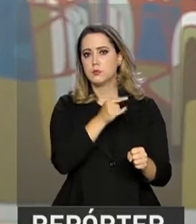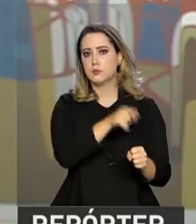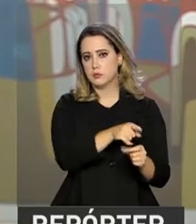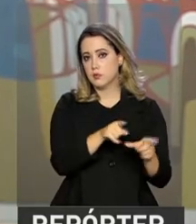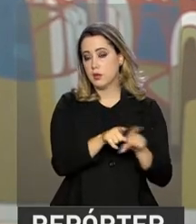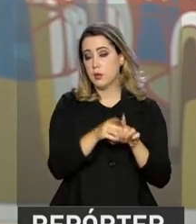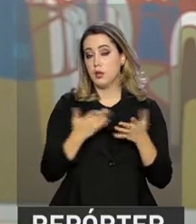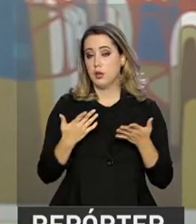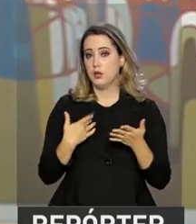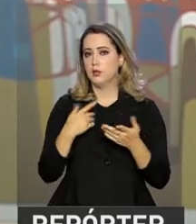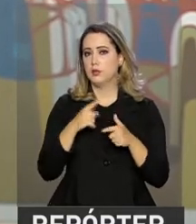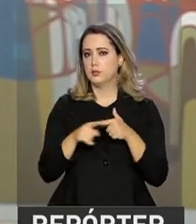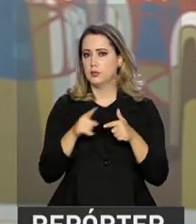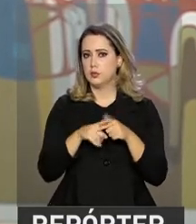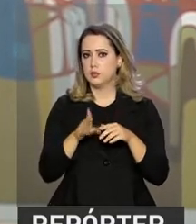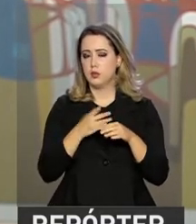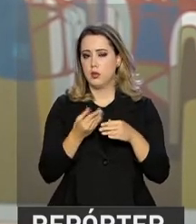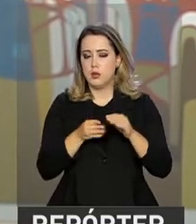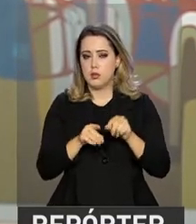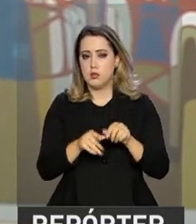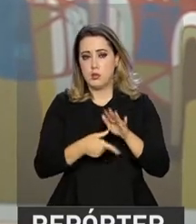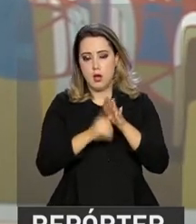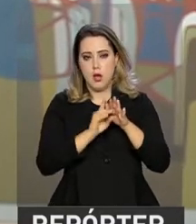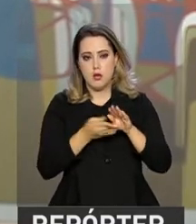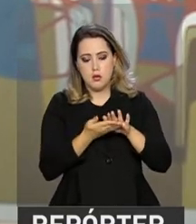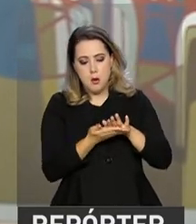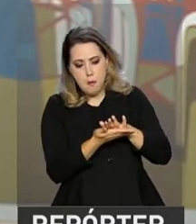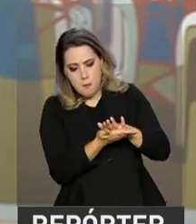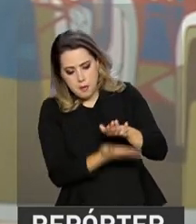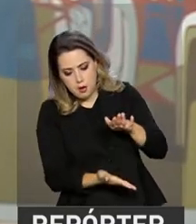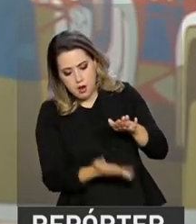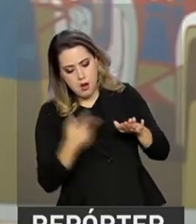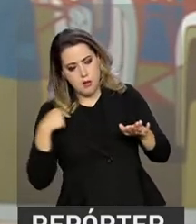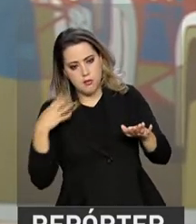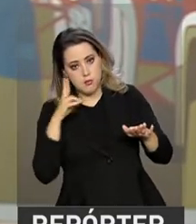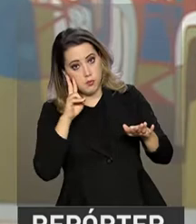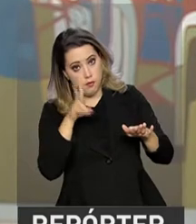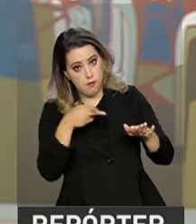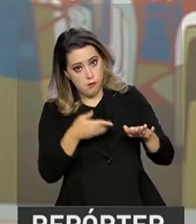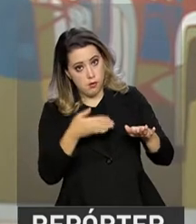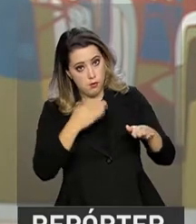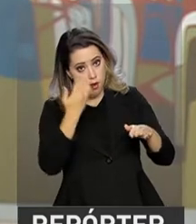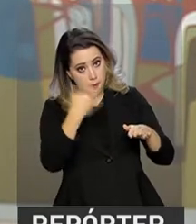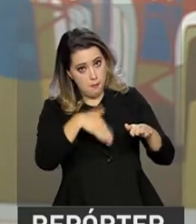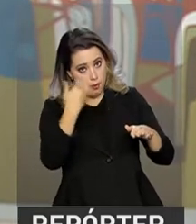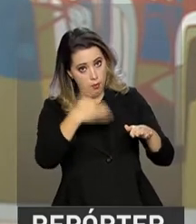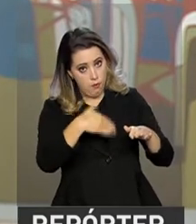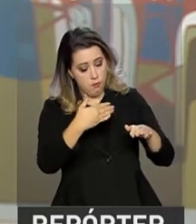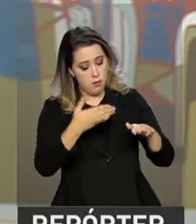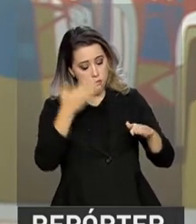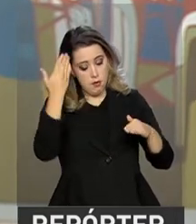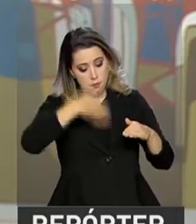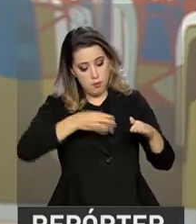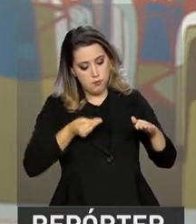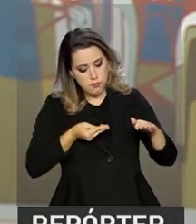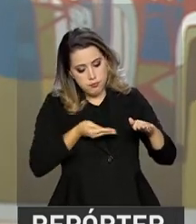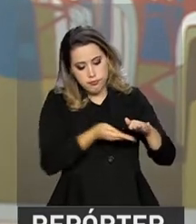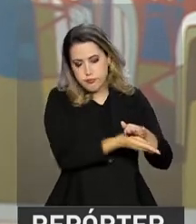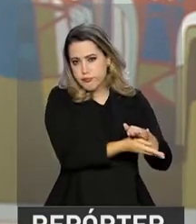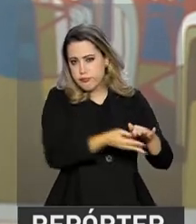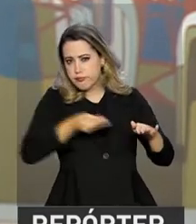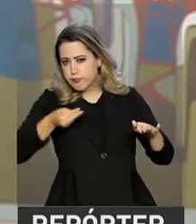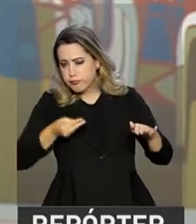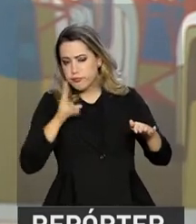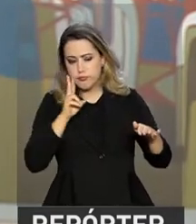consistiam na violação antecipada dos lacres para acesso das provas do enem e dos concursos além da utilização